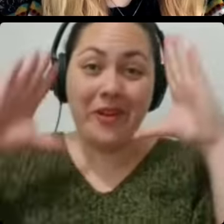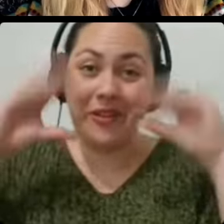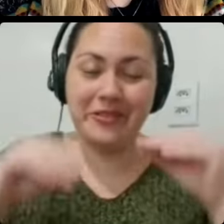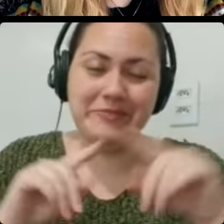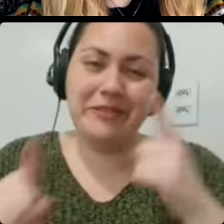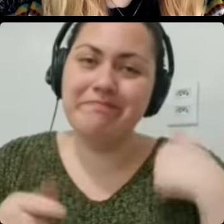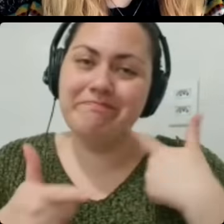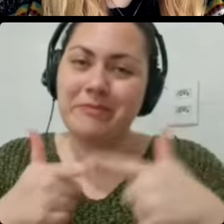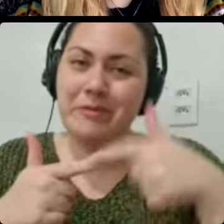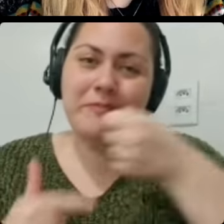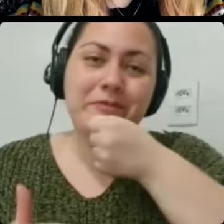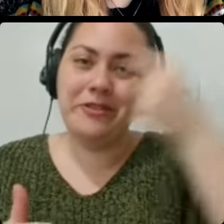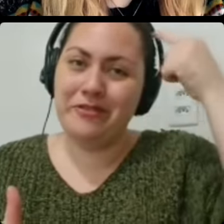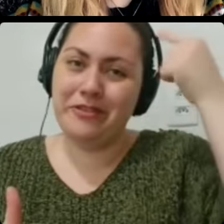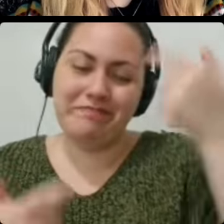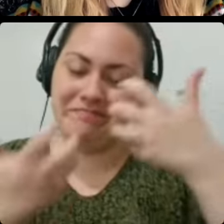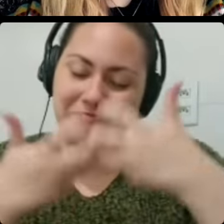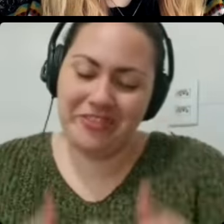É.